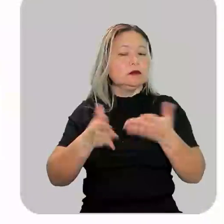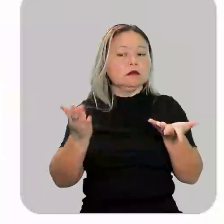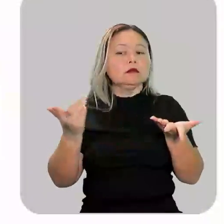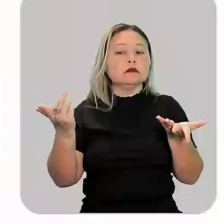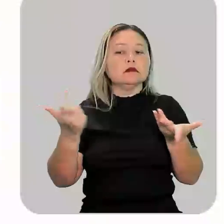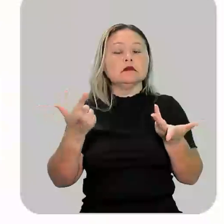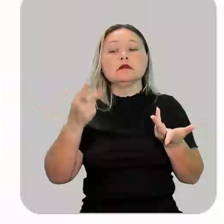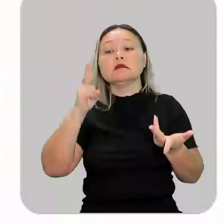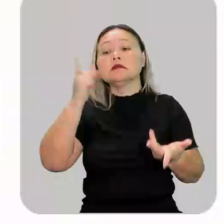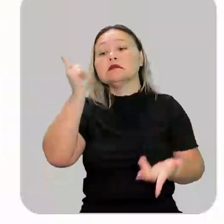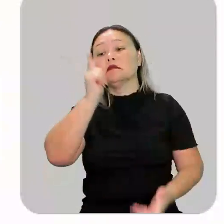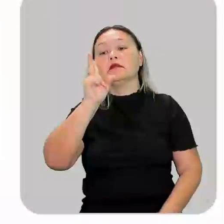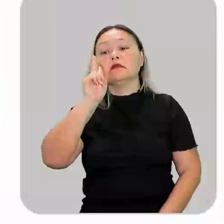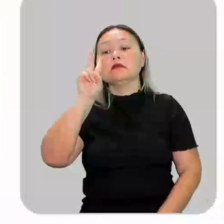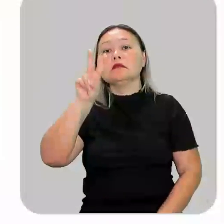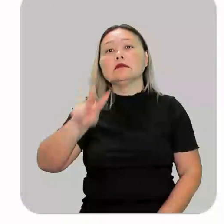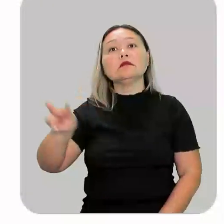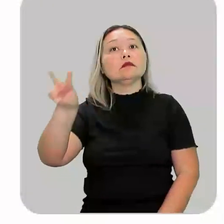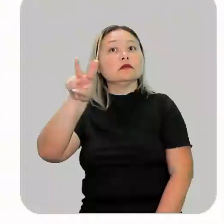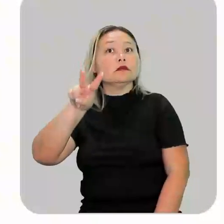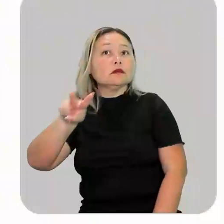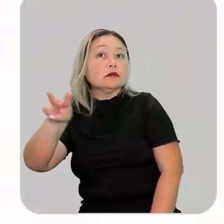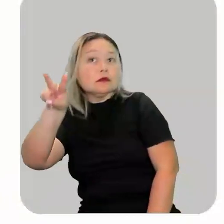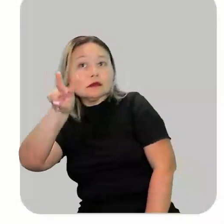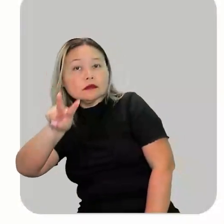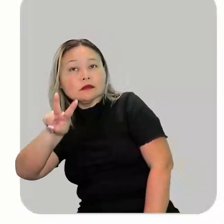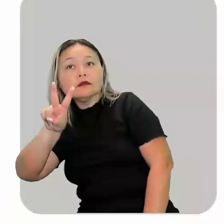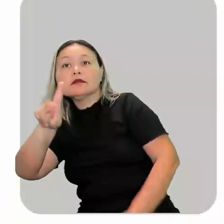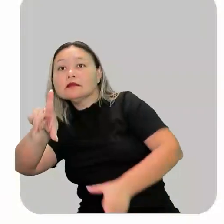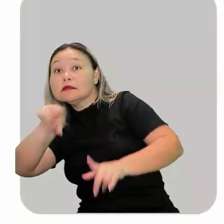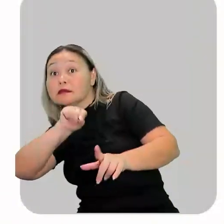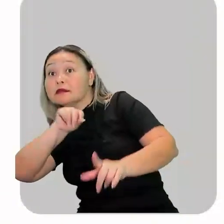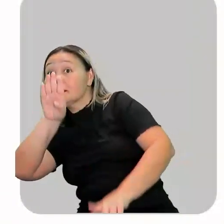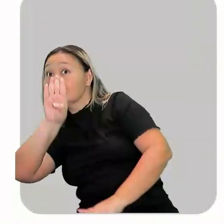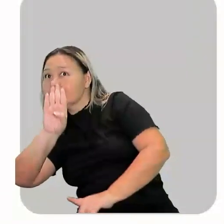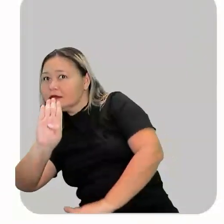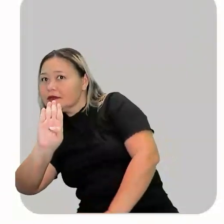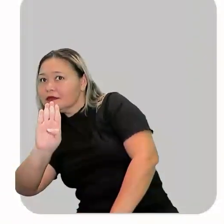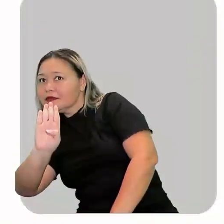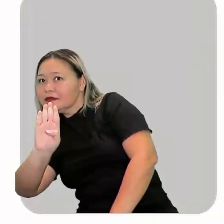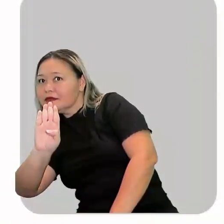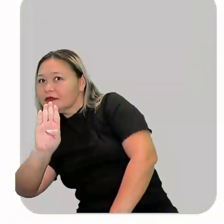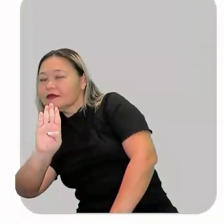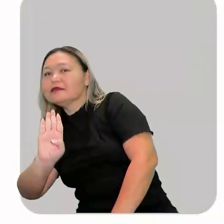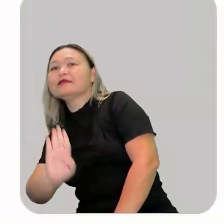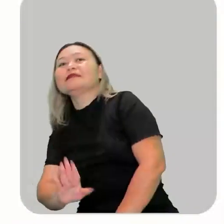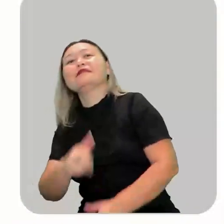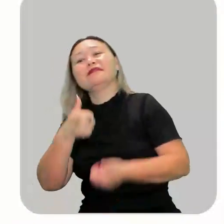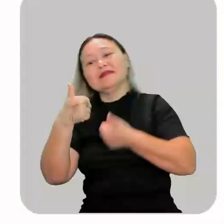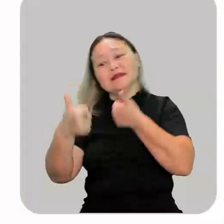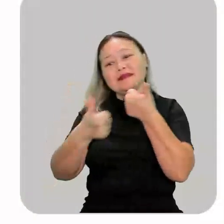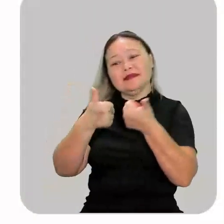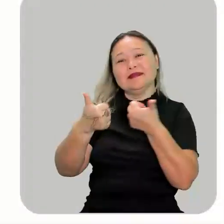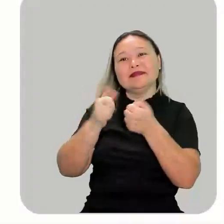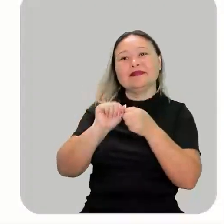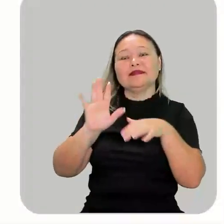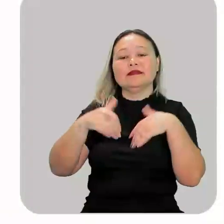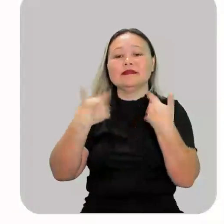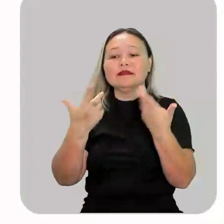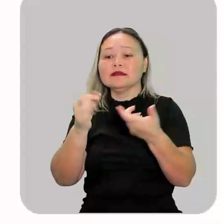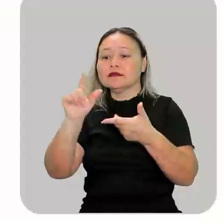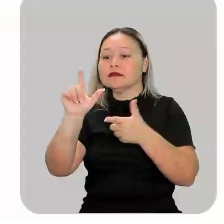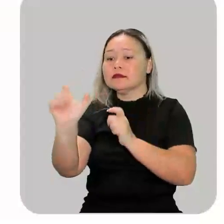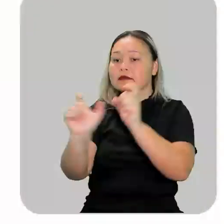consegue enxergar que, com certeza, a alternativa é a letra B. É a letra B. Legal, né? Mas esse trabalho de